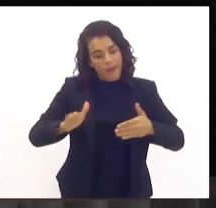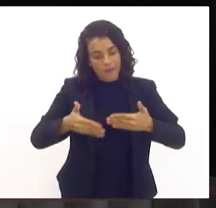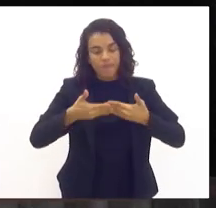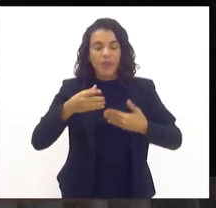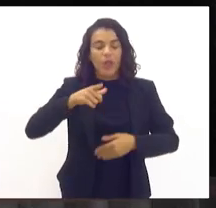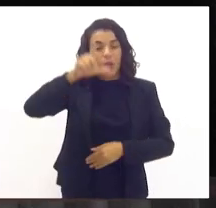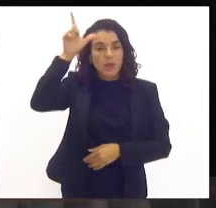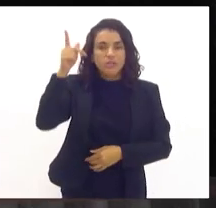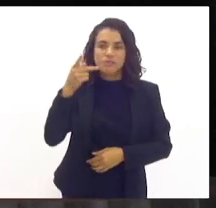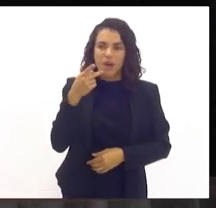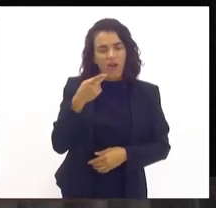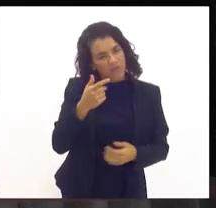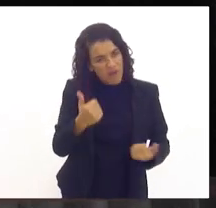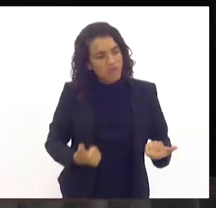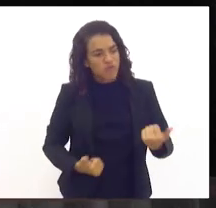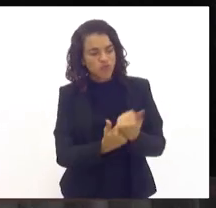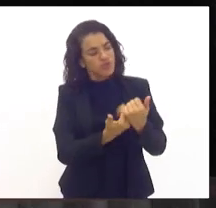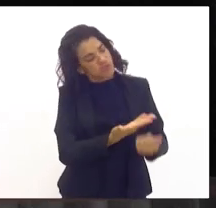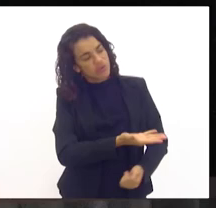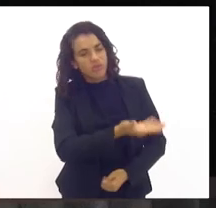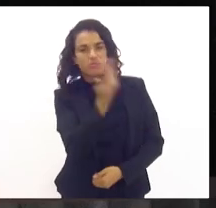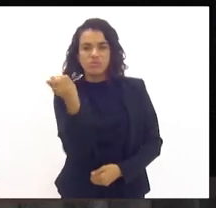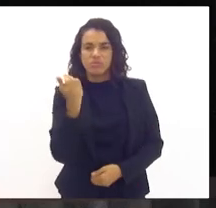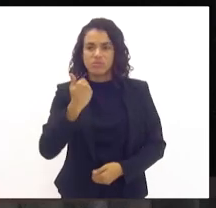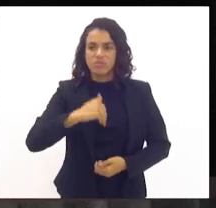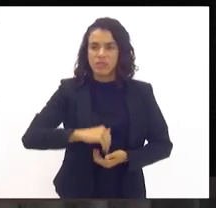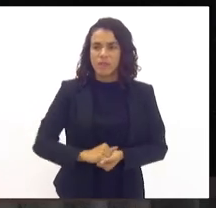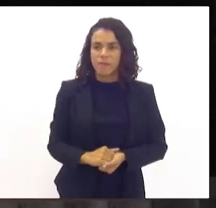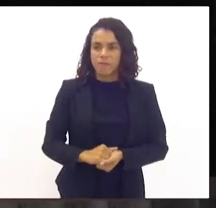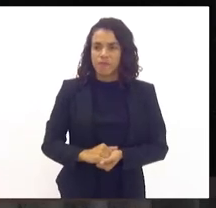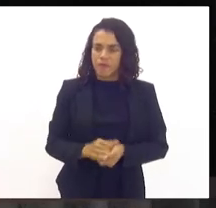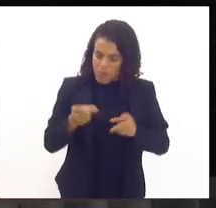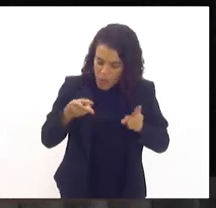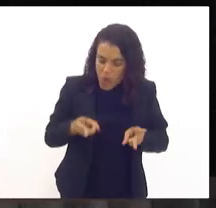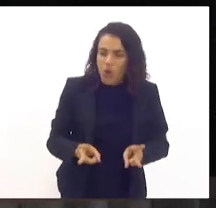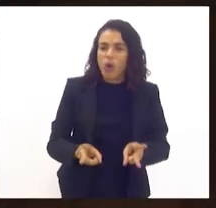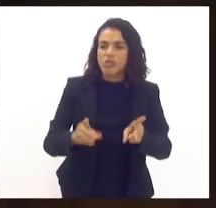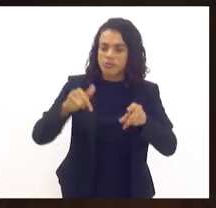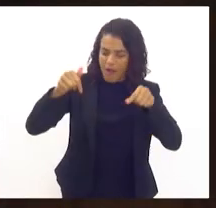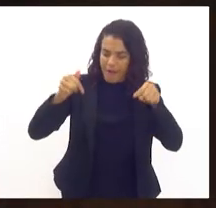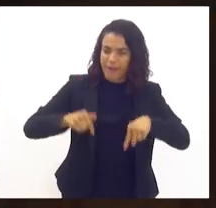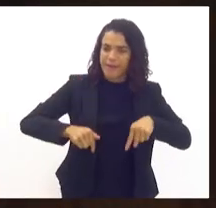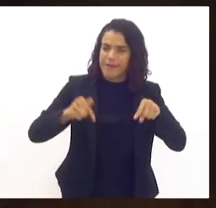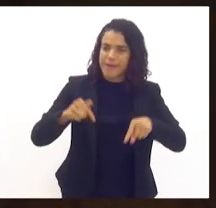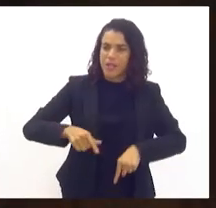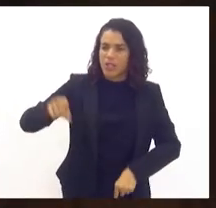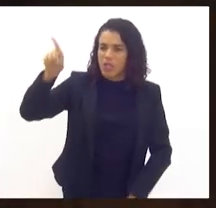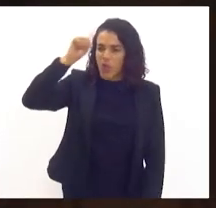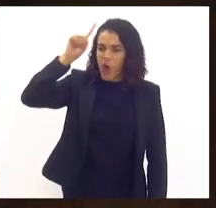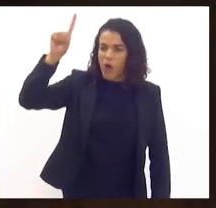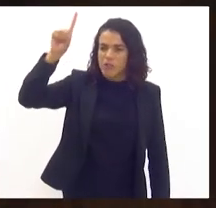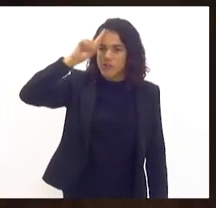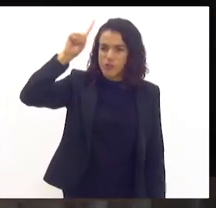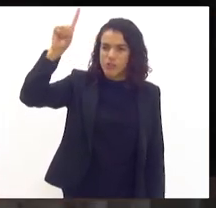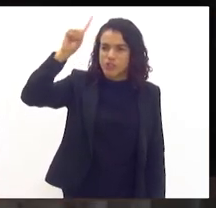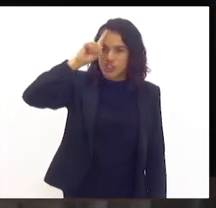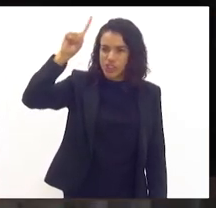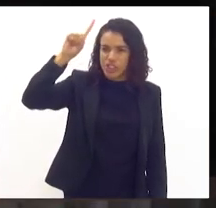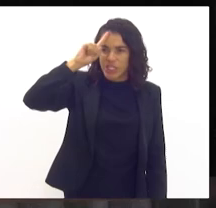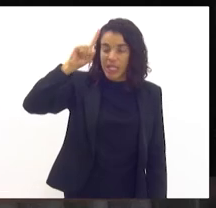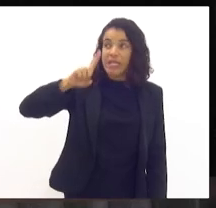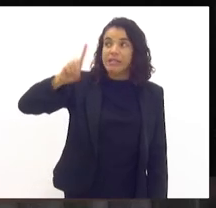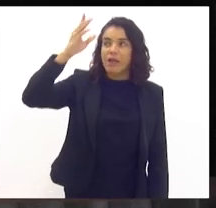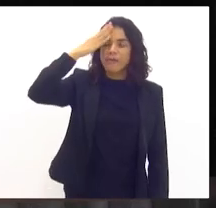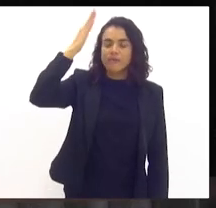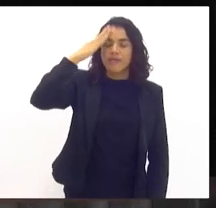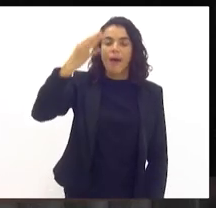Paulo, estamos juntos nessa jornada. Vou continuar aqui, Luiz Paulo. Vou voltar aqui todos os dias. E só Deus sabe que eu passo, que eu